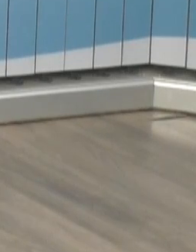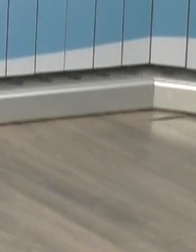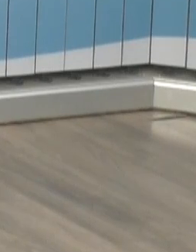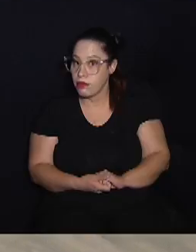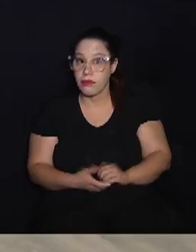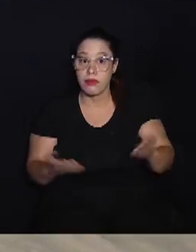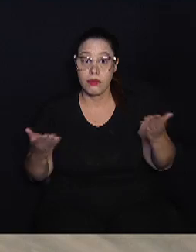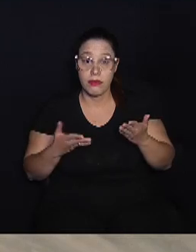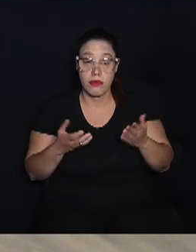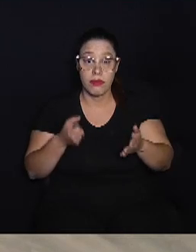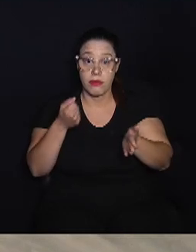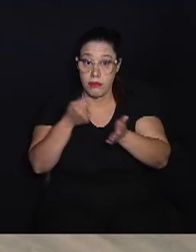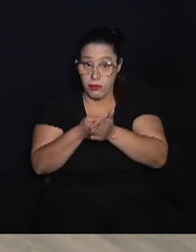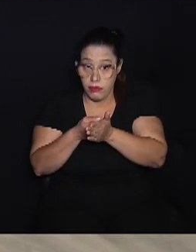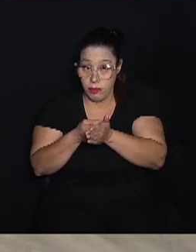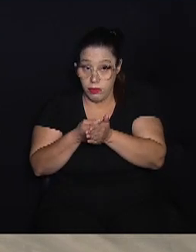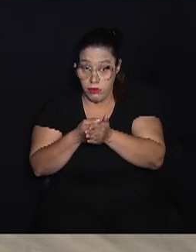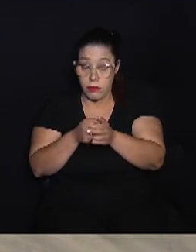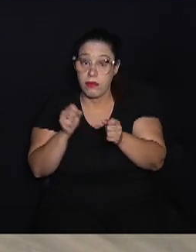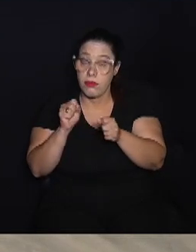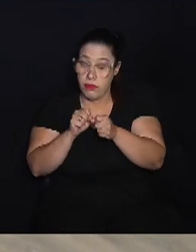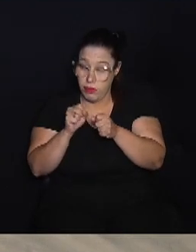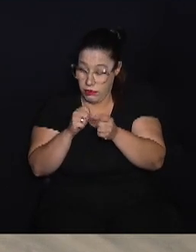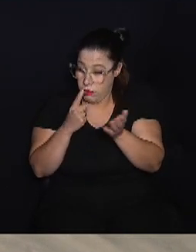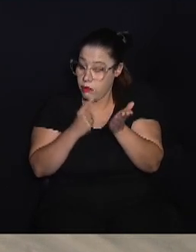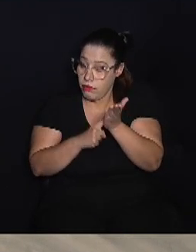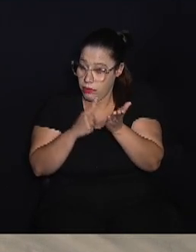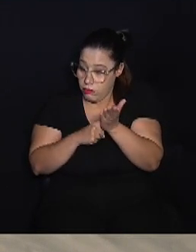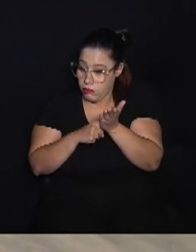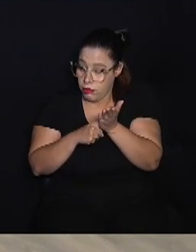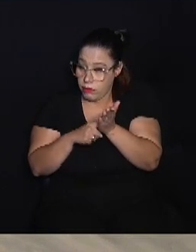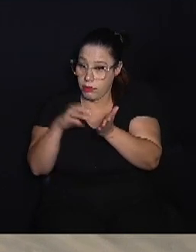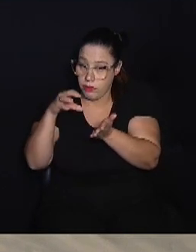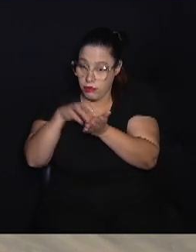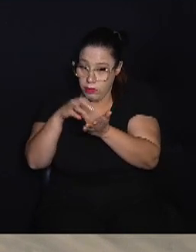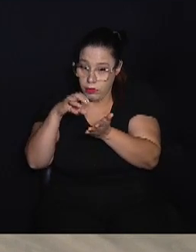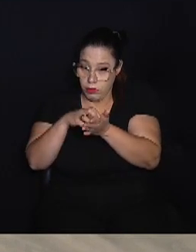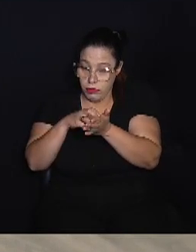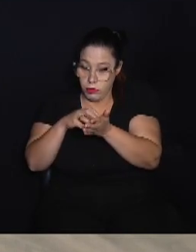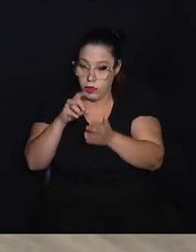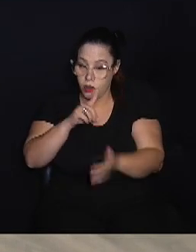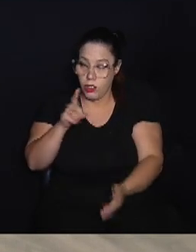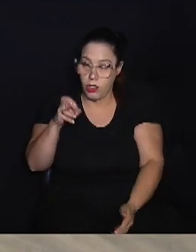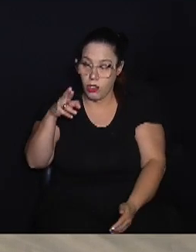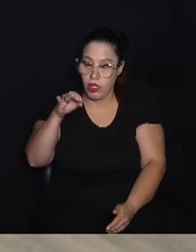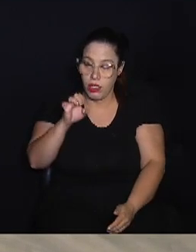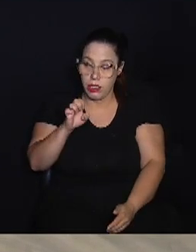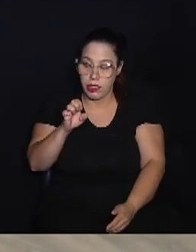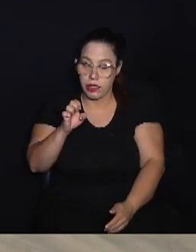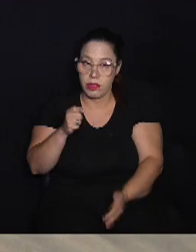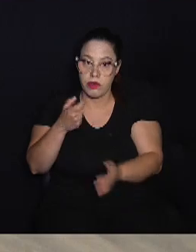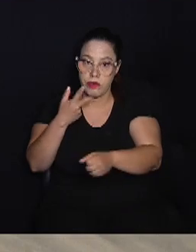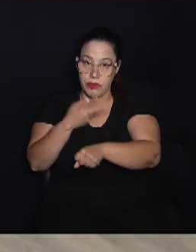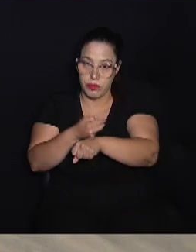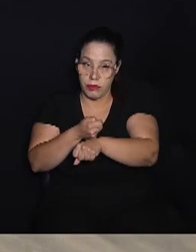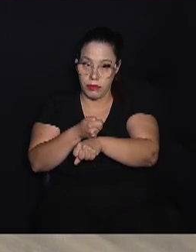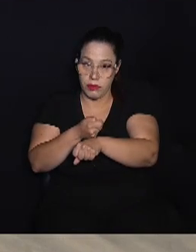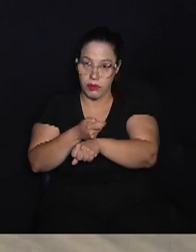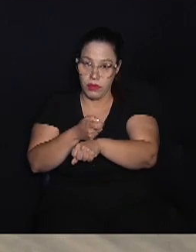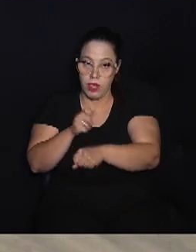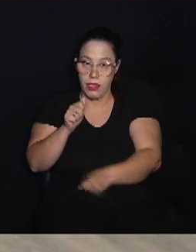A gente reforça aqui para que você faça o agendamento lá no Centro de Controle de Zoonoses para então aplicar a